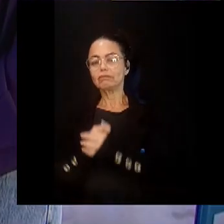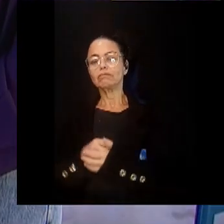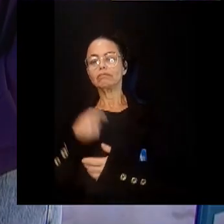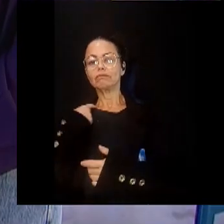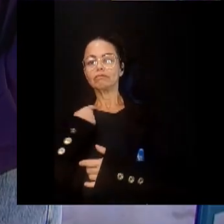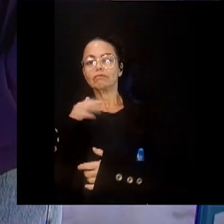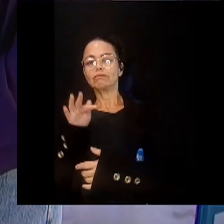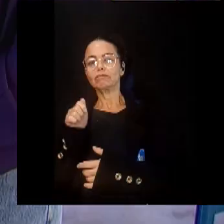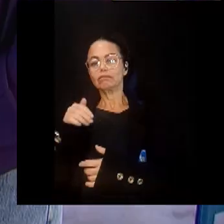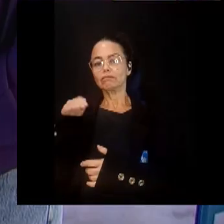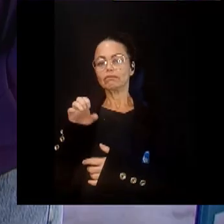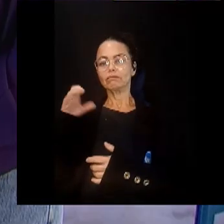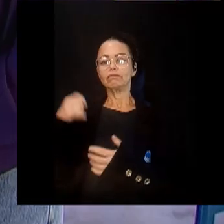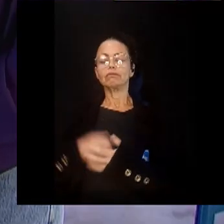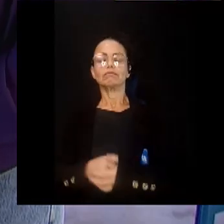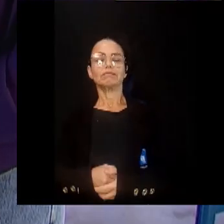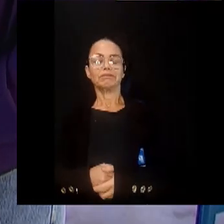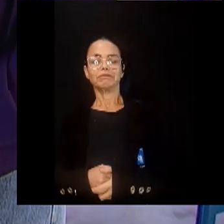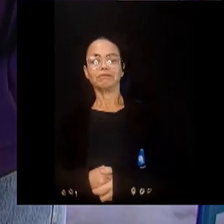fumec.sp.gov.br/Ceprocamp. É com você, Gabriel.